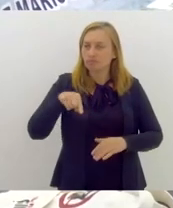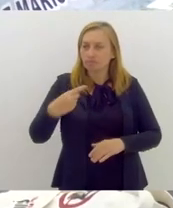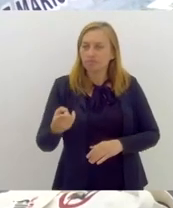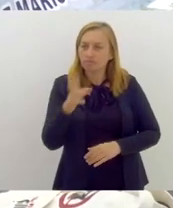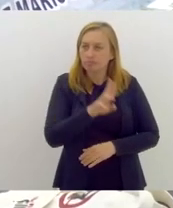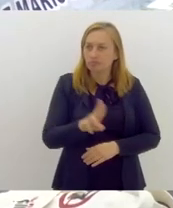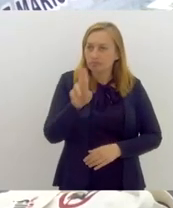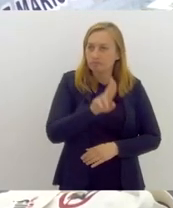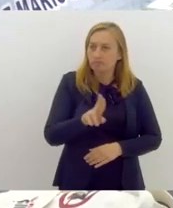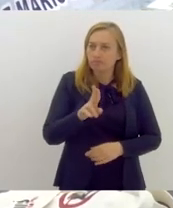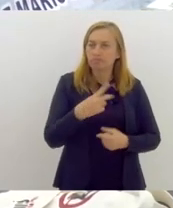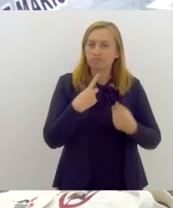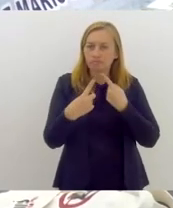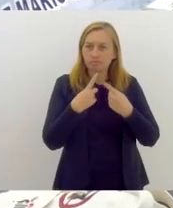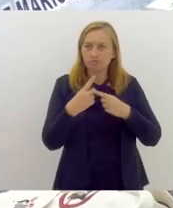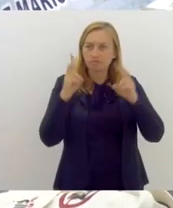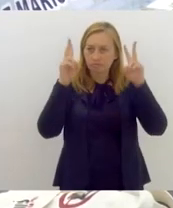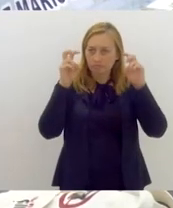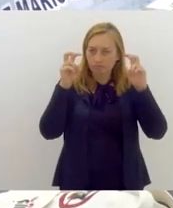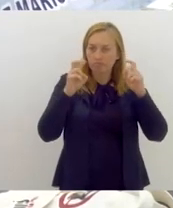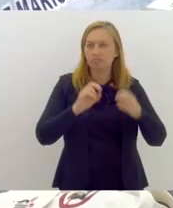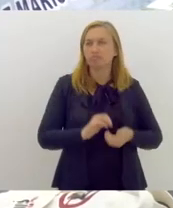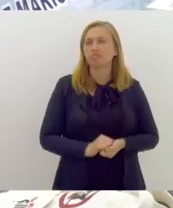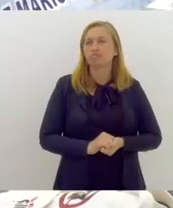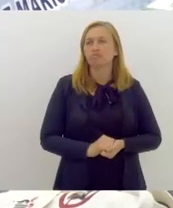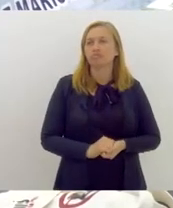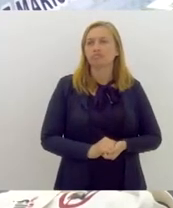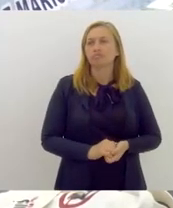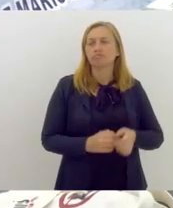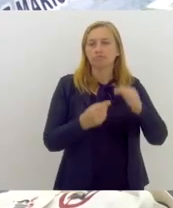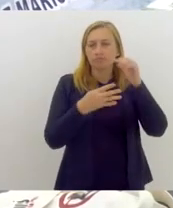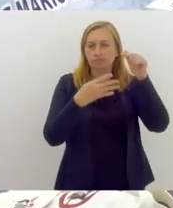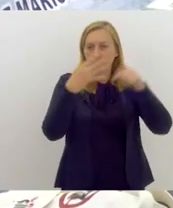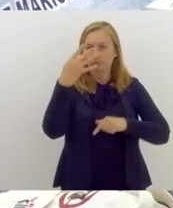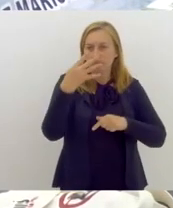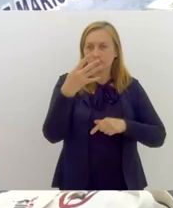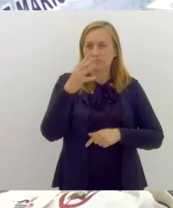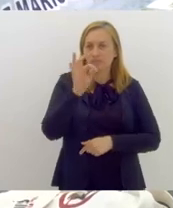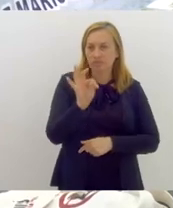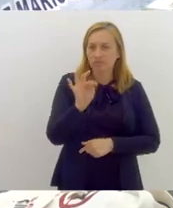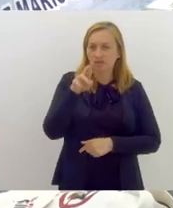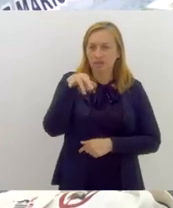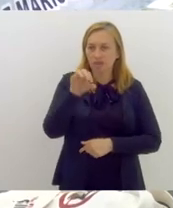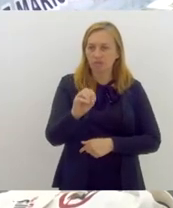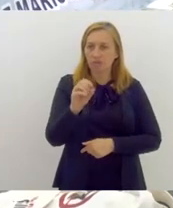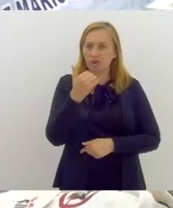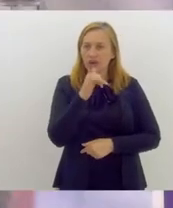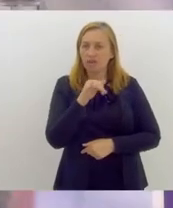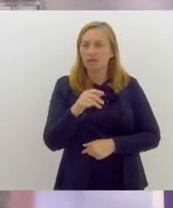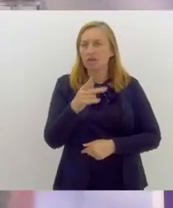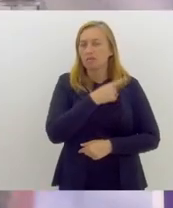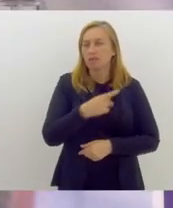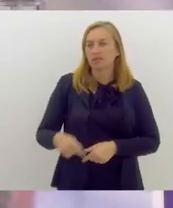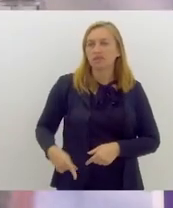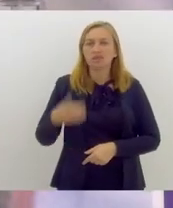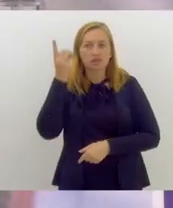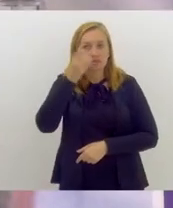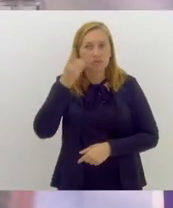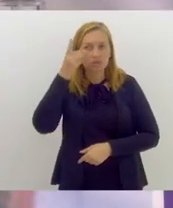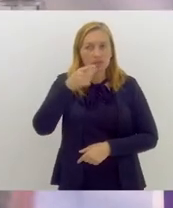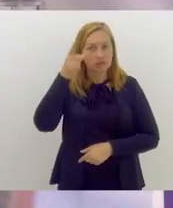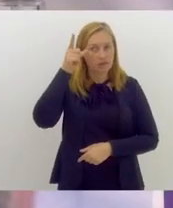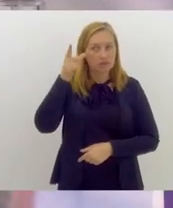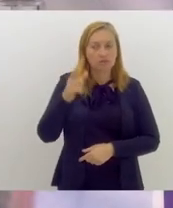foi foi discutido essa questão da das quatro Presidente Deputado a Lucinha na verdade foi